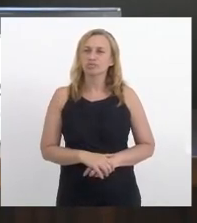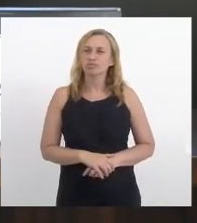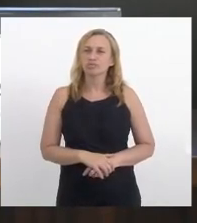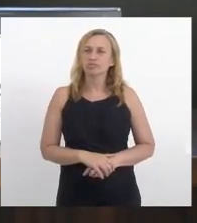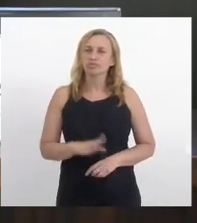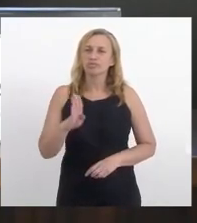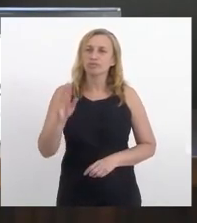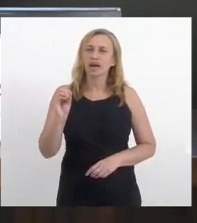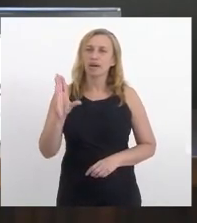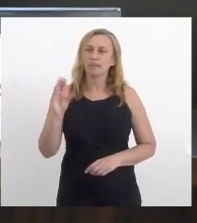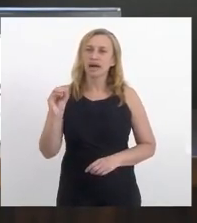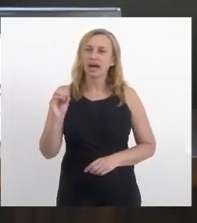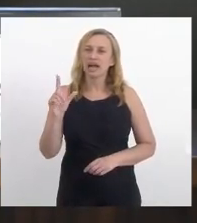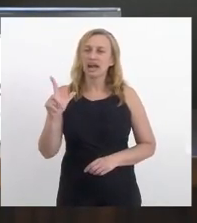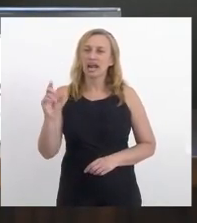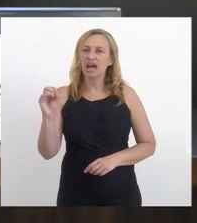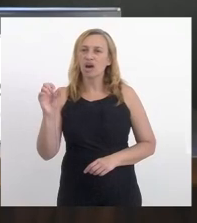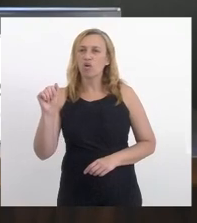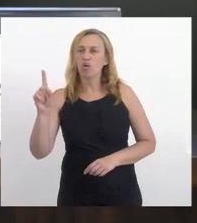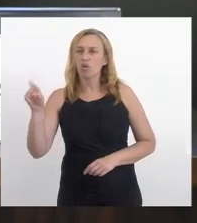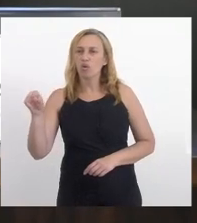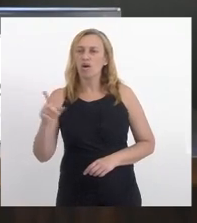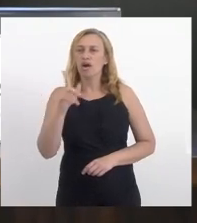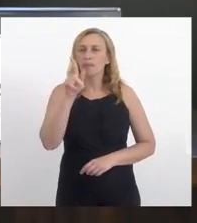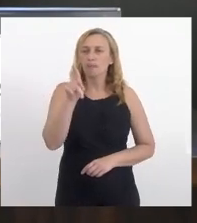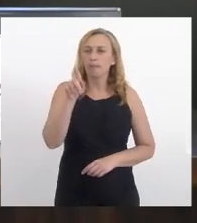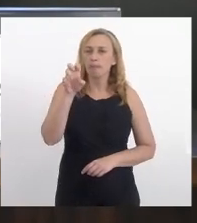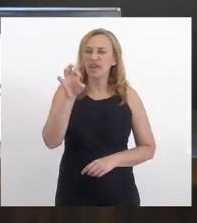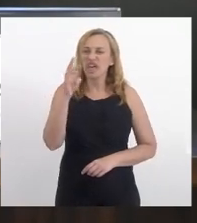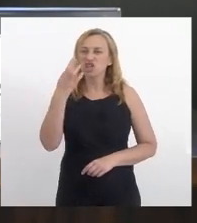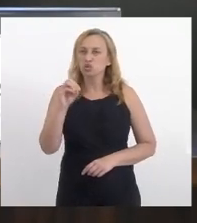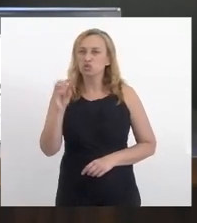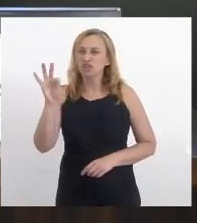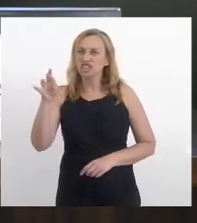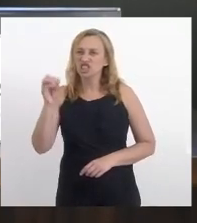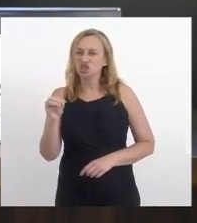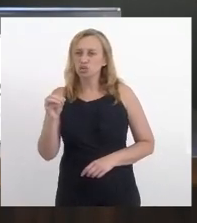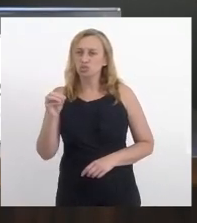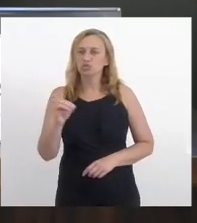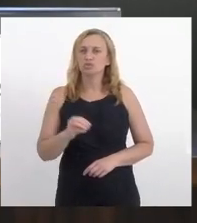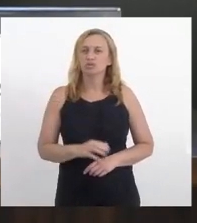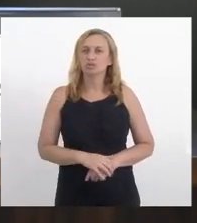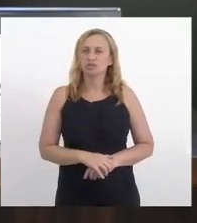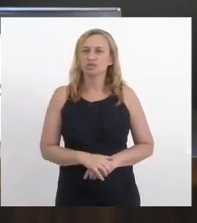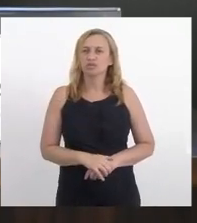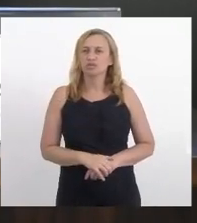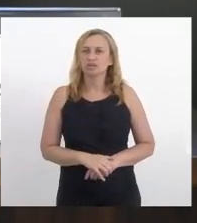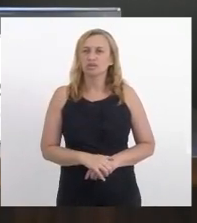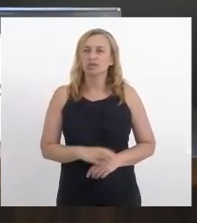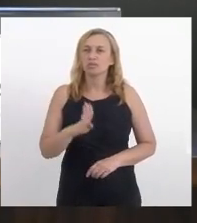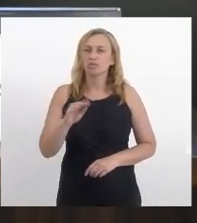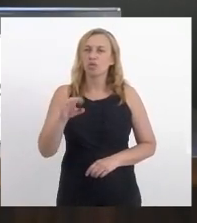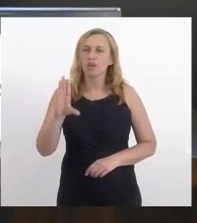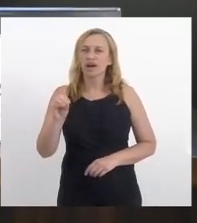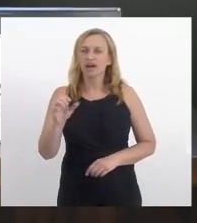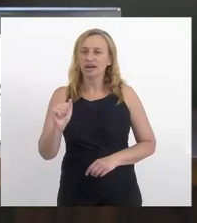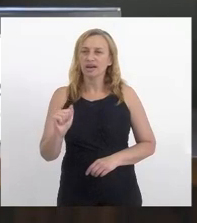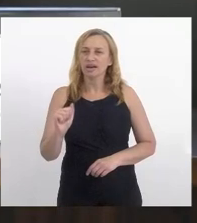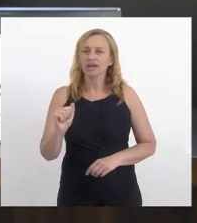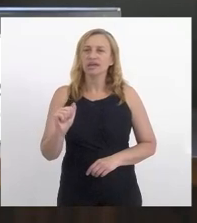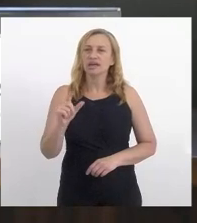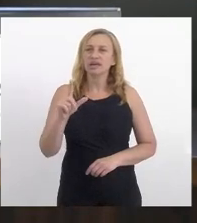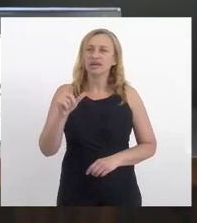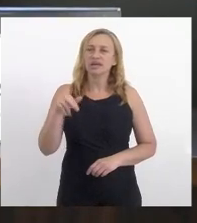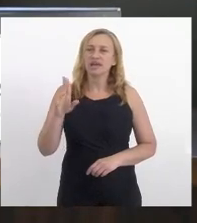Baba Laô. Pedro Francisco Vasconcelos Campistas, do Moba, Ile